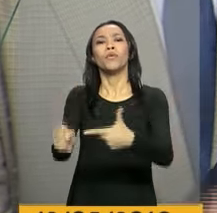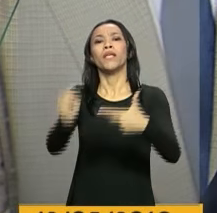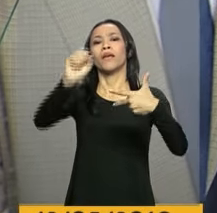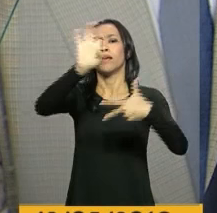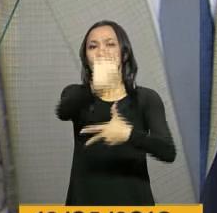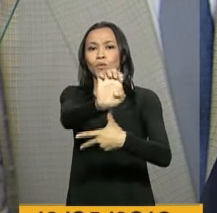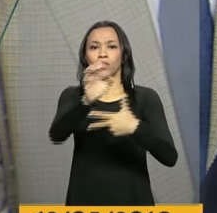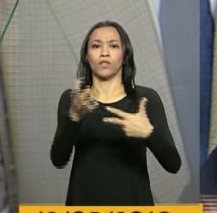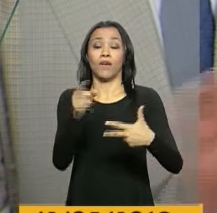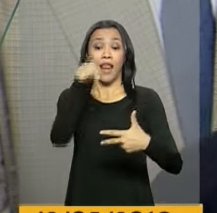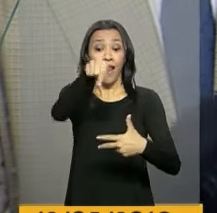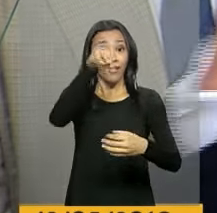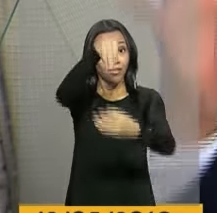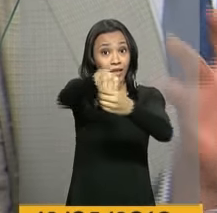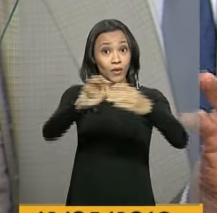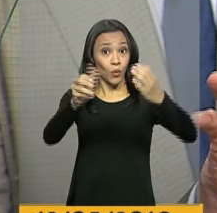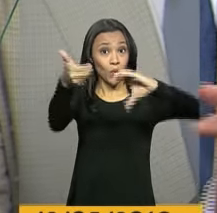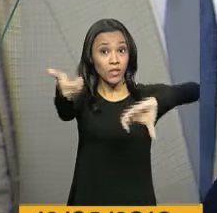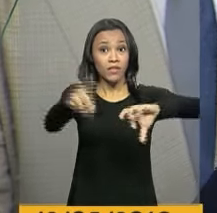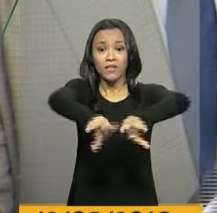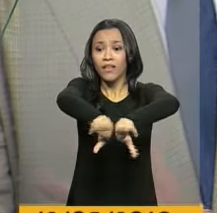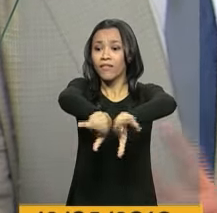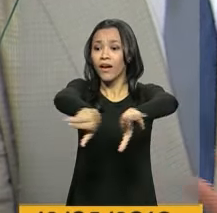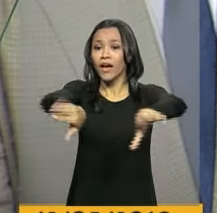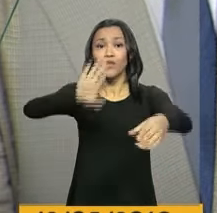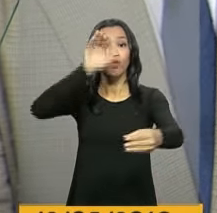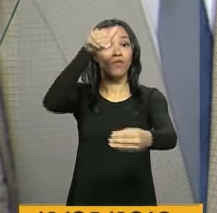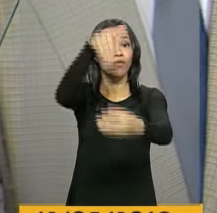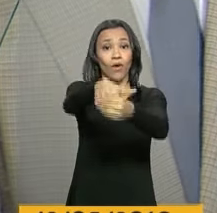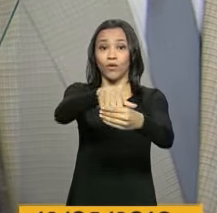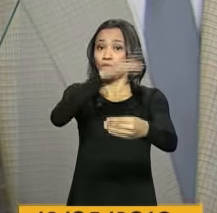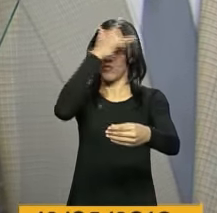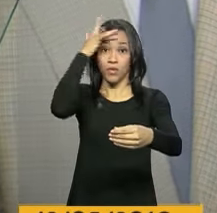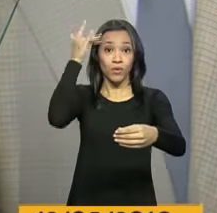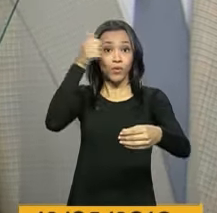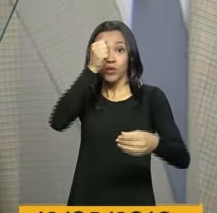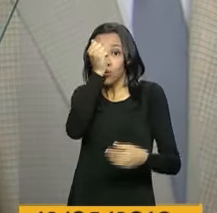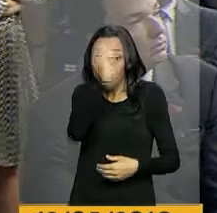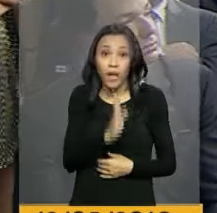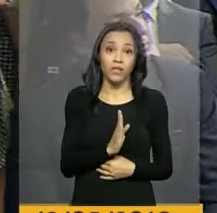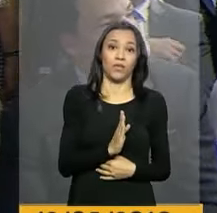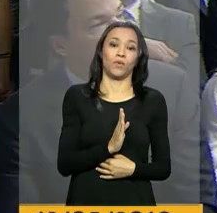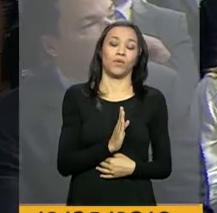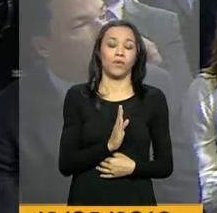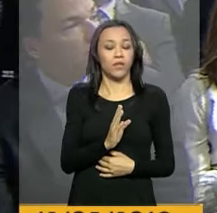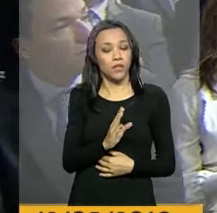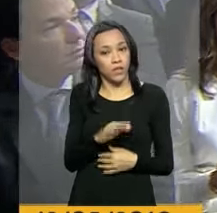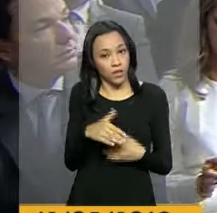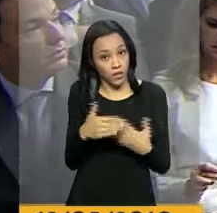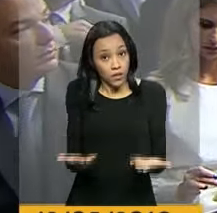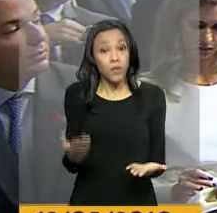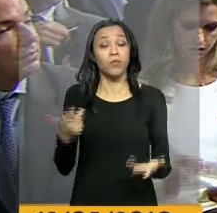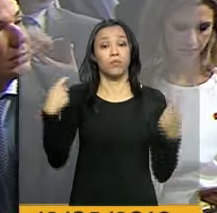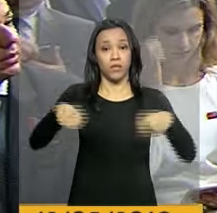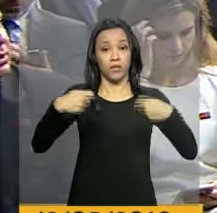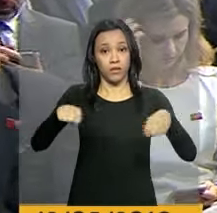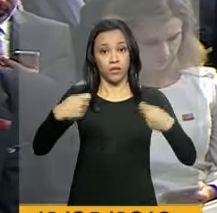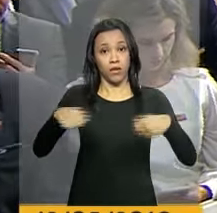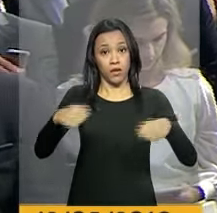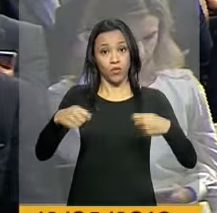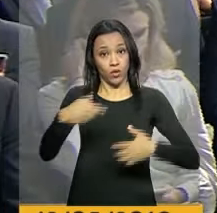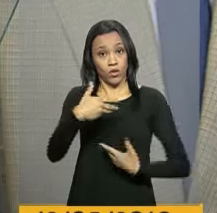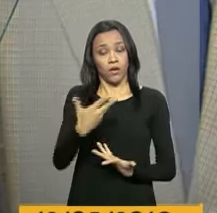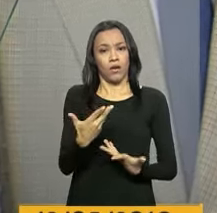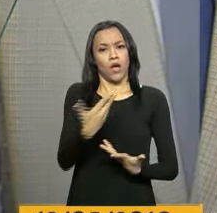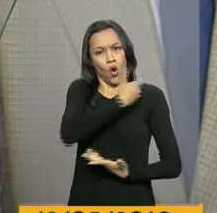Congresso Nacional estão todos os votos de todos os brasileiros. Portanto, nós temos que governar em